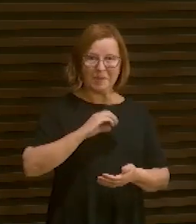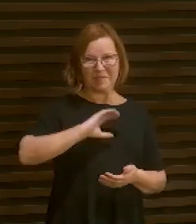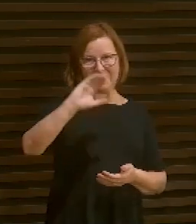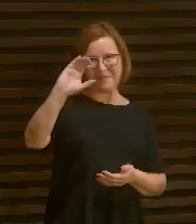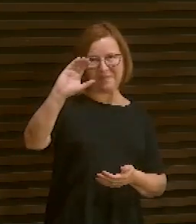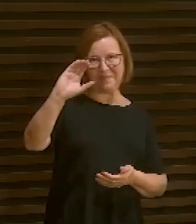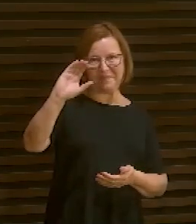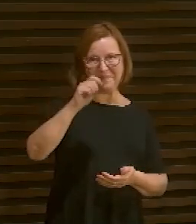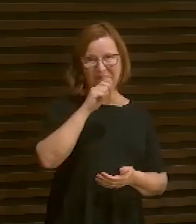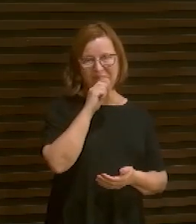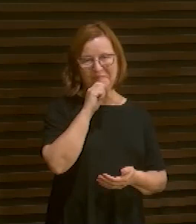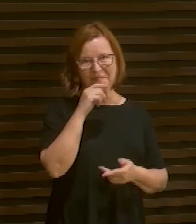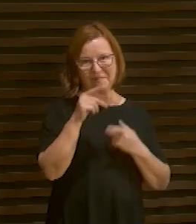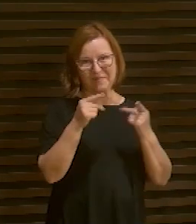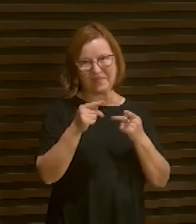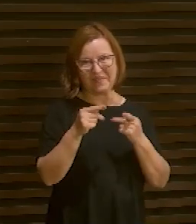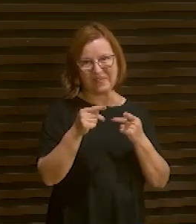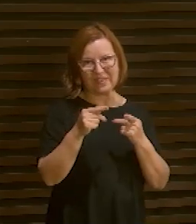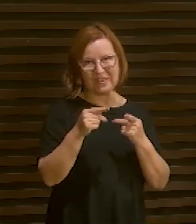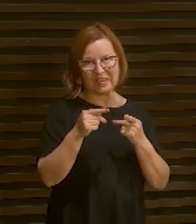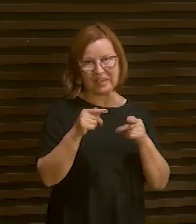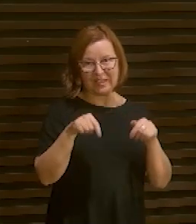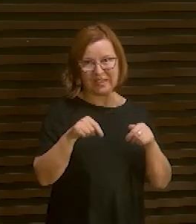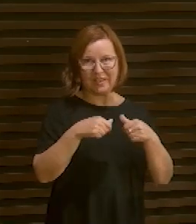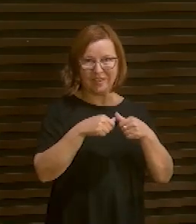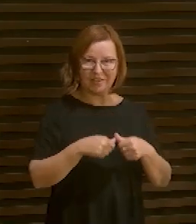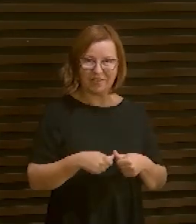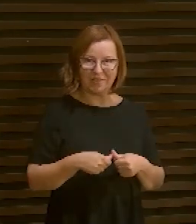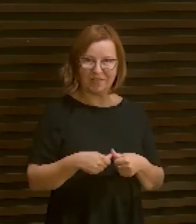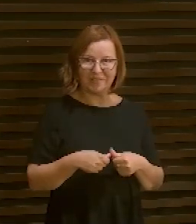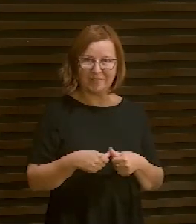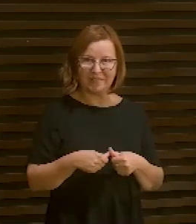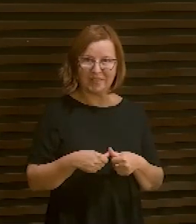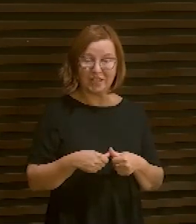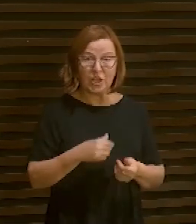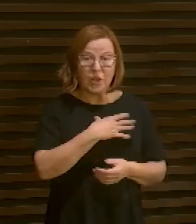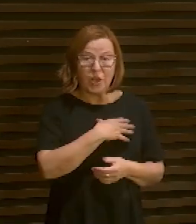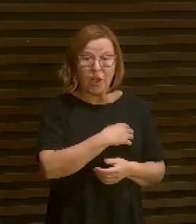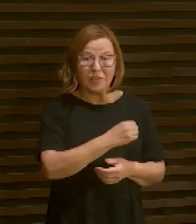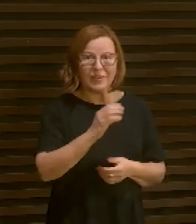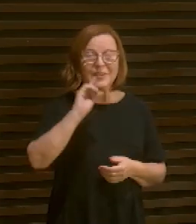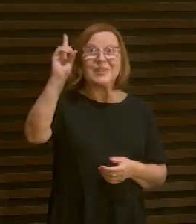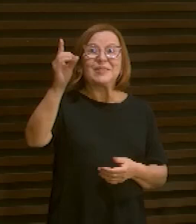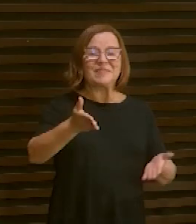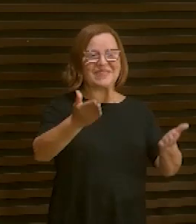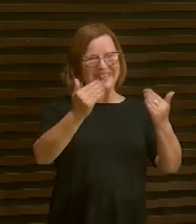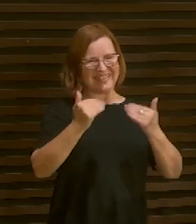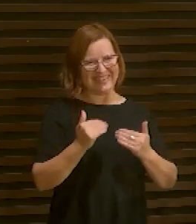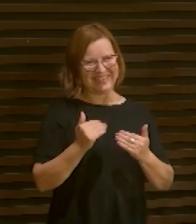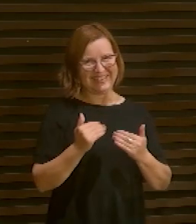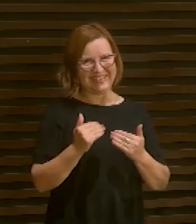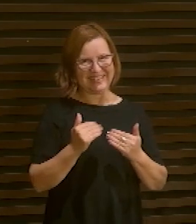confiança. E ainda, eis, aqui estou eu e os filhos que Deus me